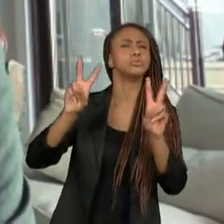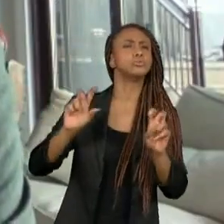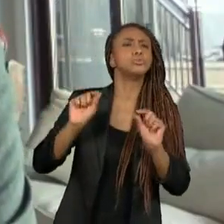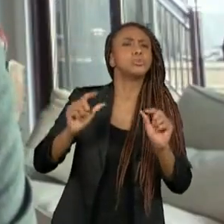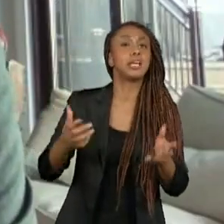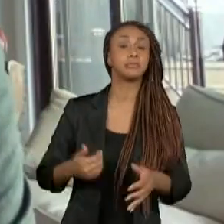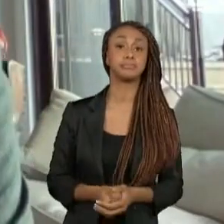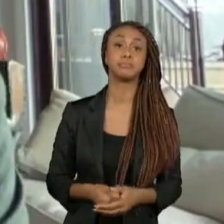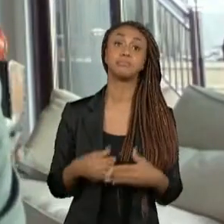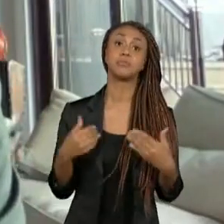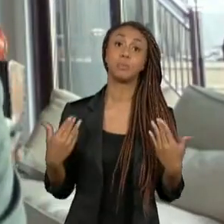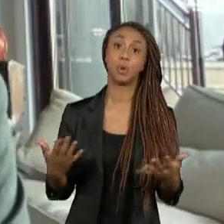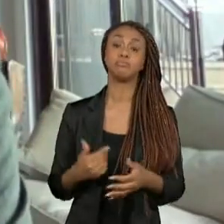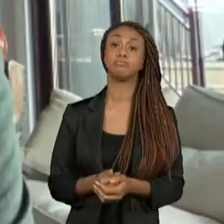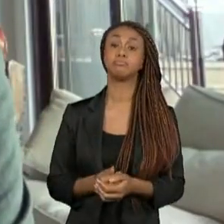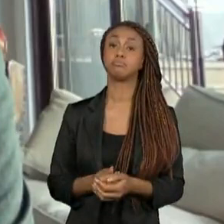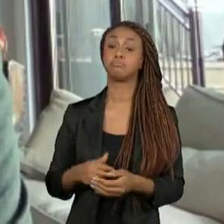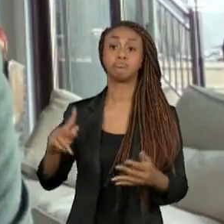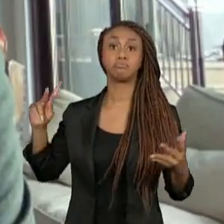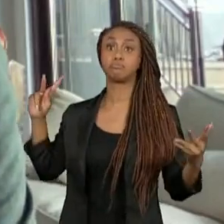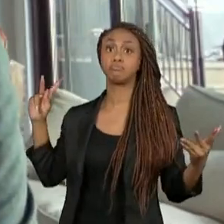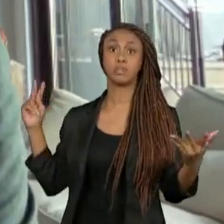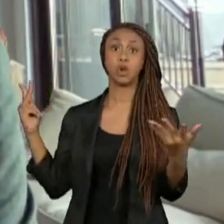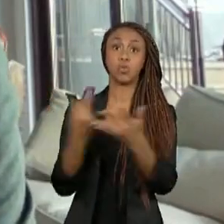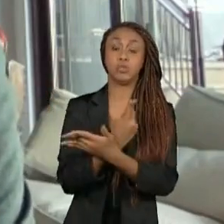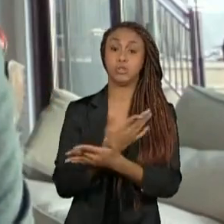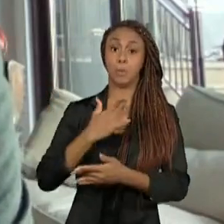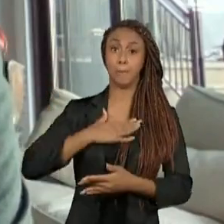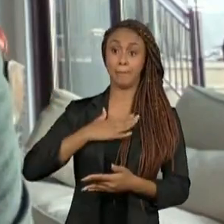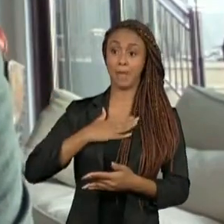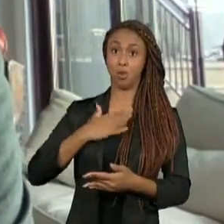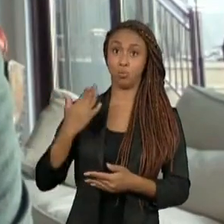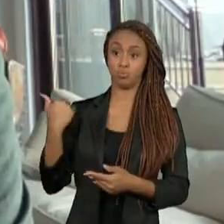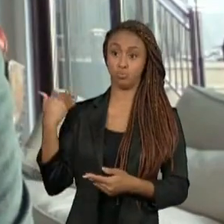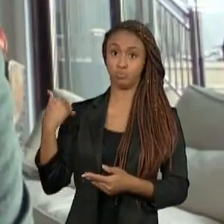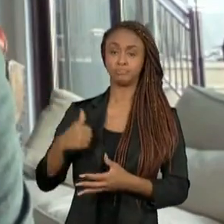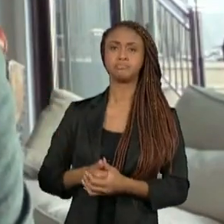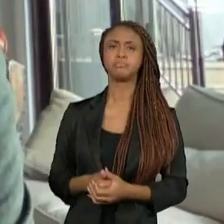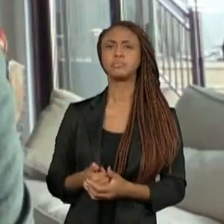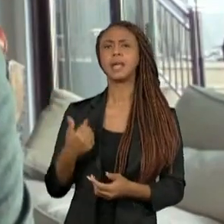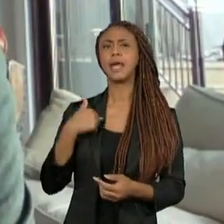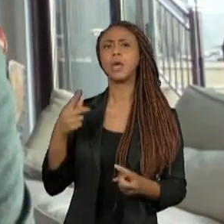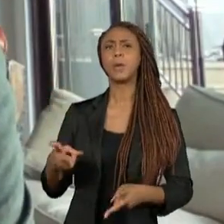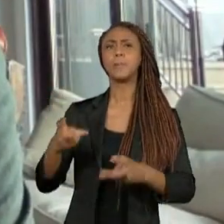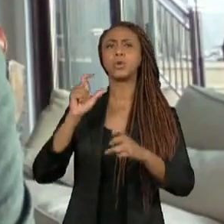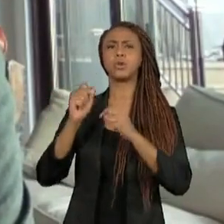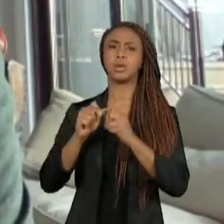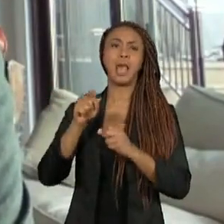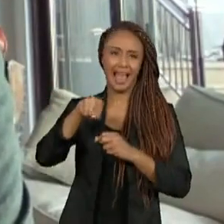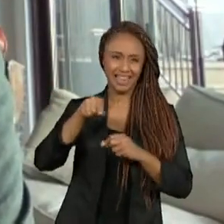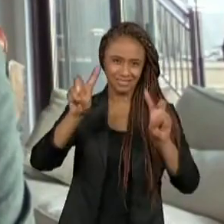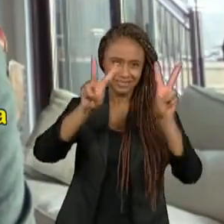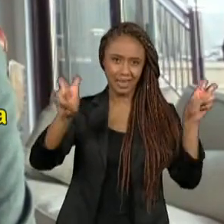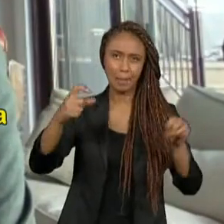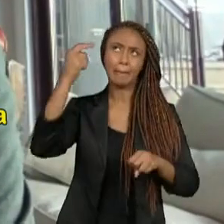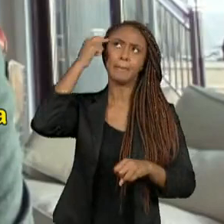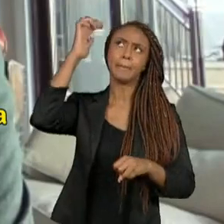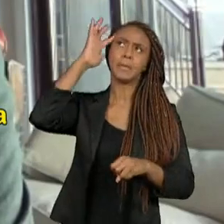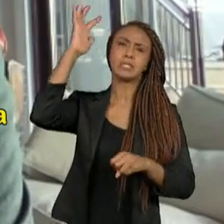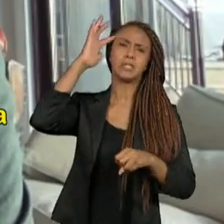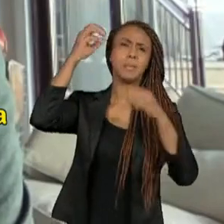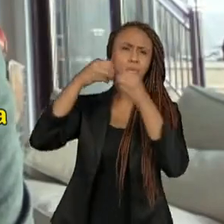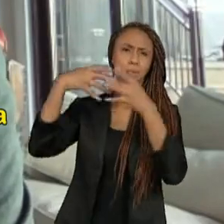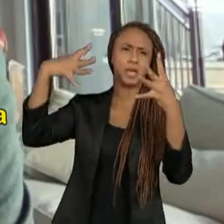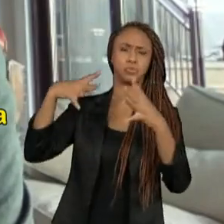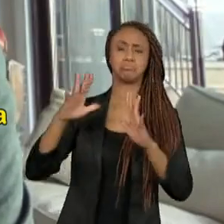most extraordinary developments of my lifetime has been the revival of magical thinking, even